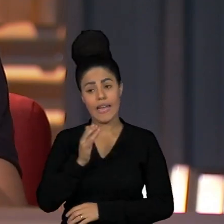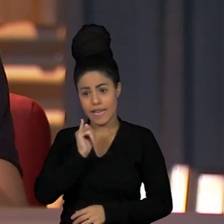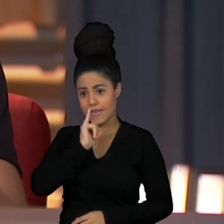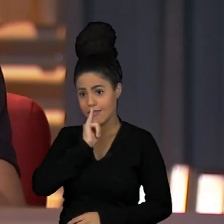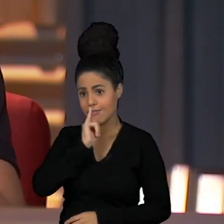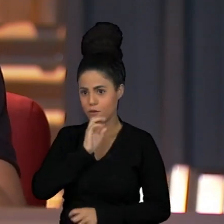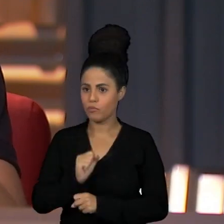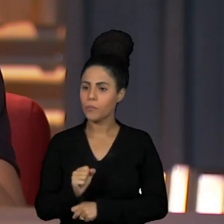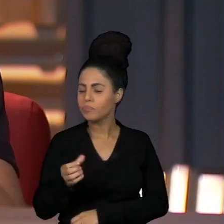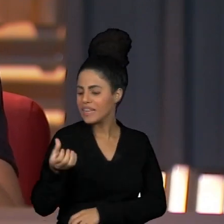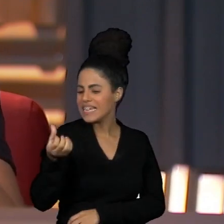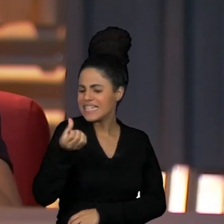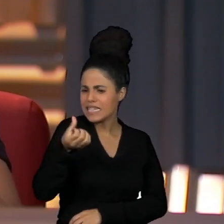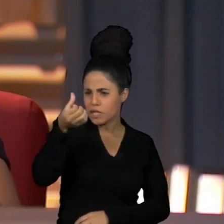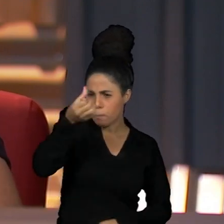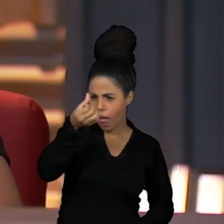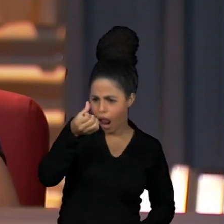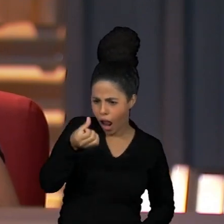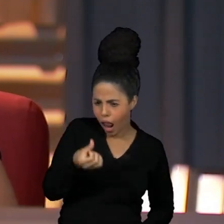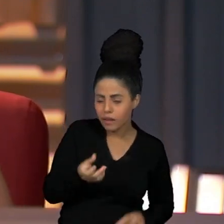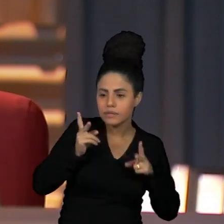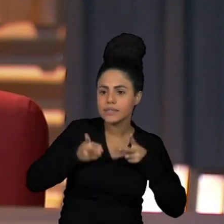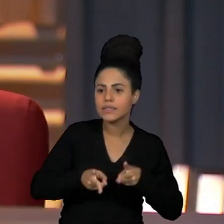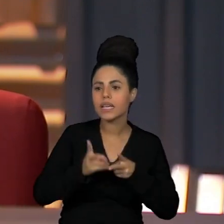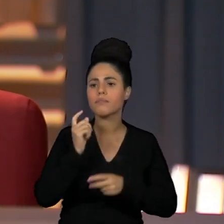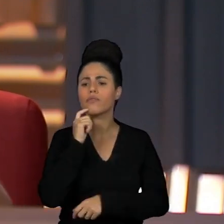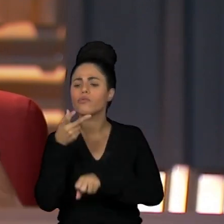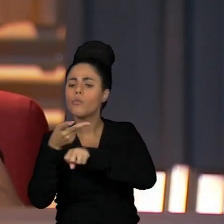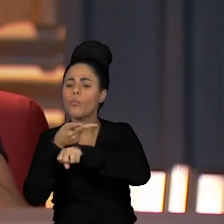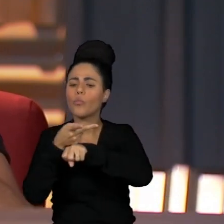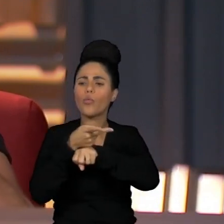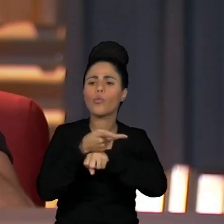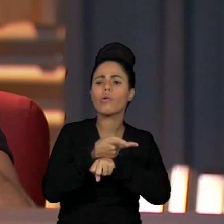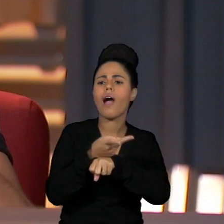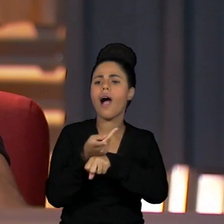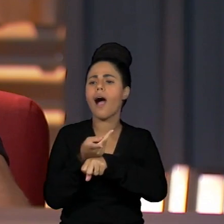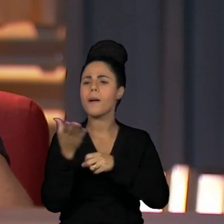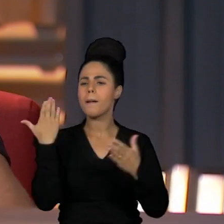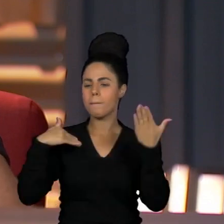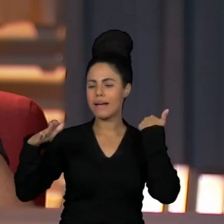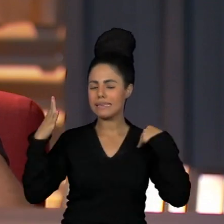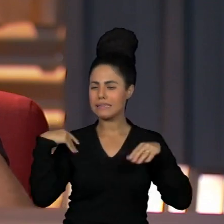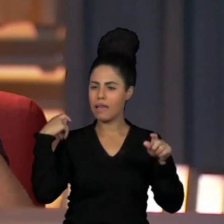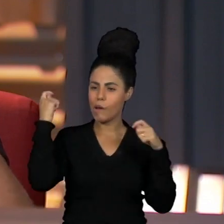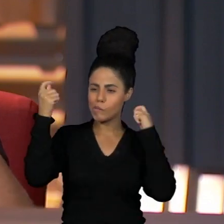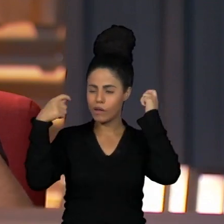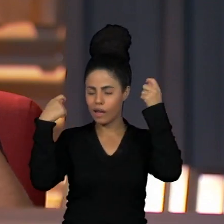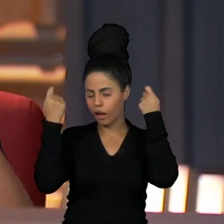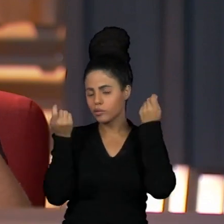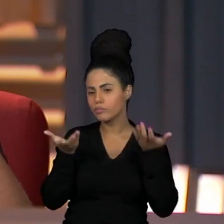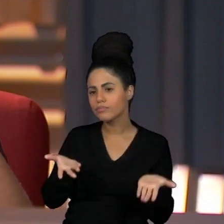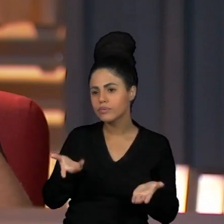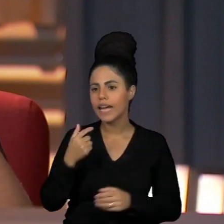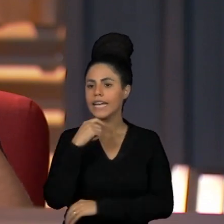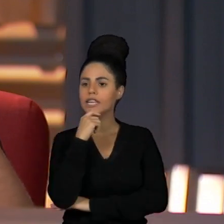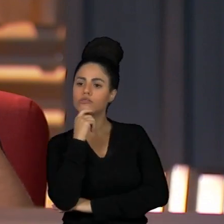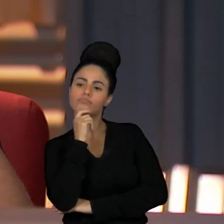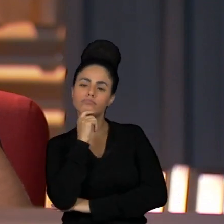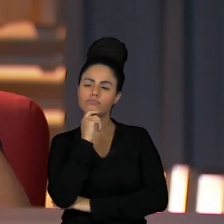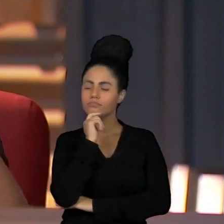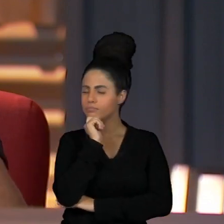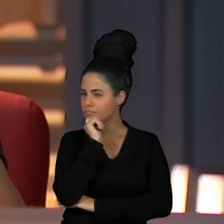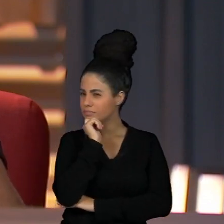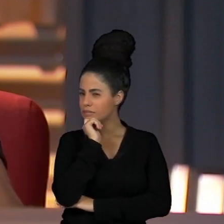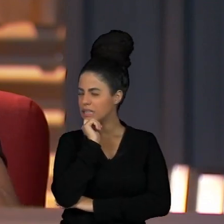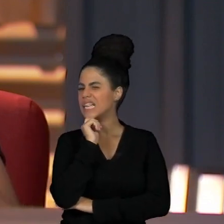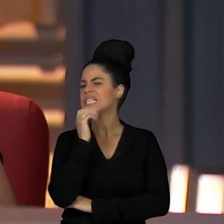na sexta-feira. Aí durante a semana eu vou gastar alguma coisa na rua, às vezes num rolê. E aí, às vezes eu me pergunto, será que eu tenho o dinheiro